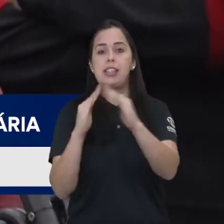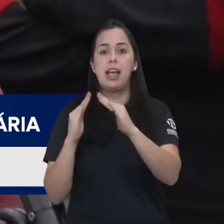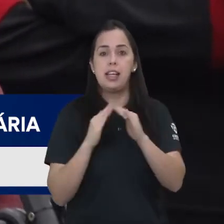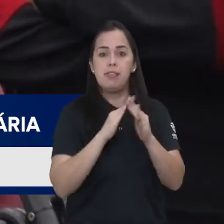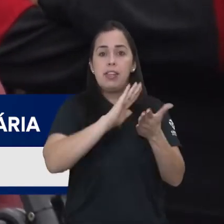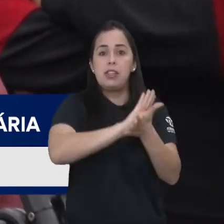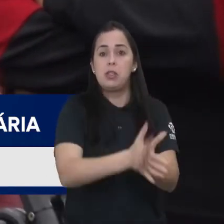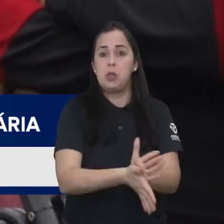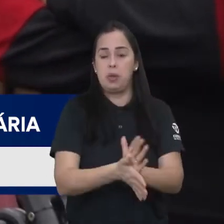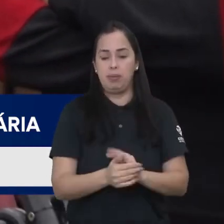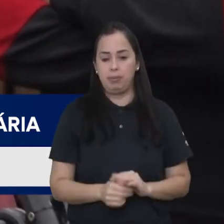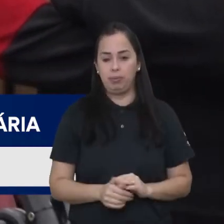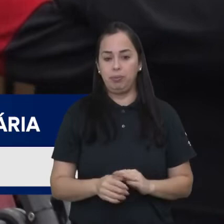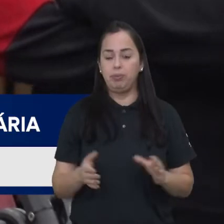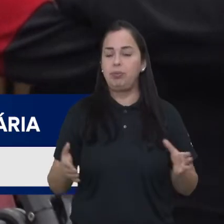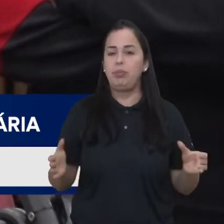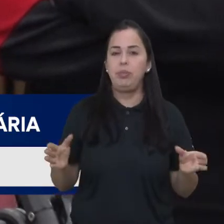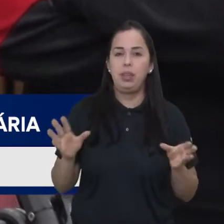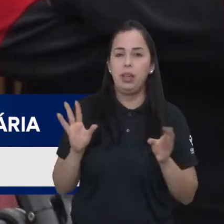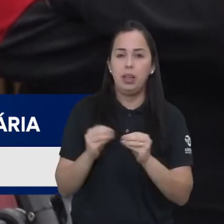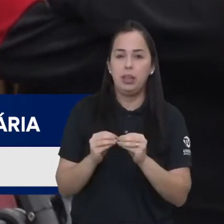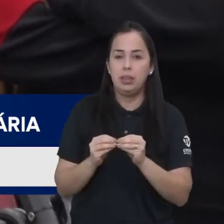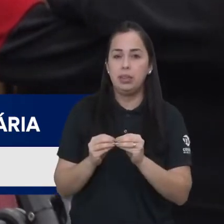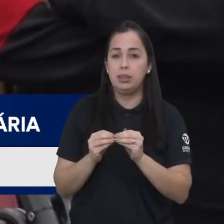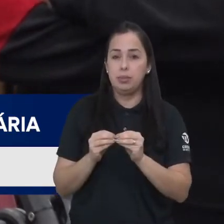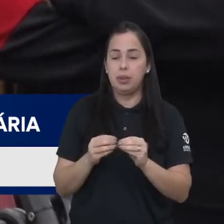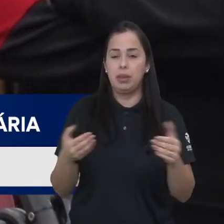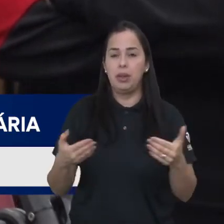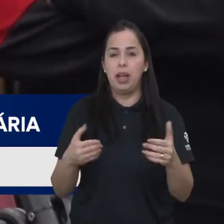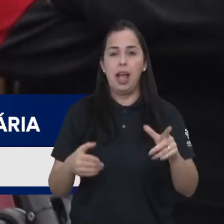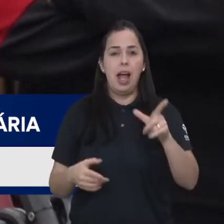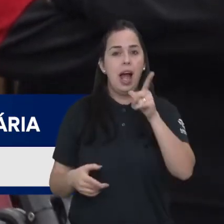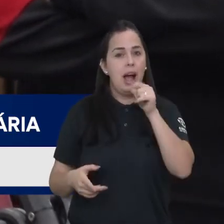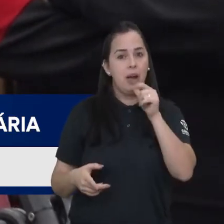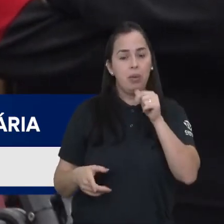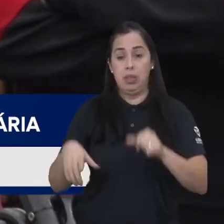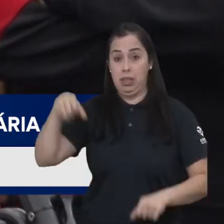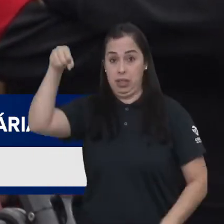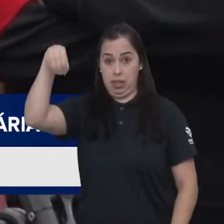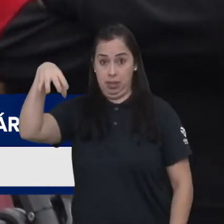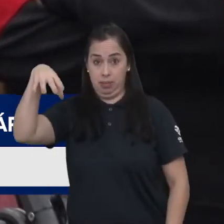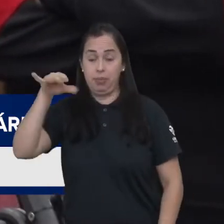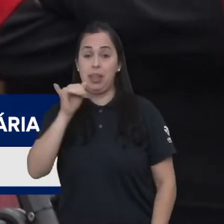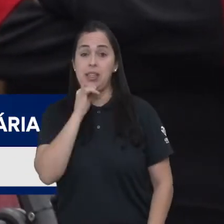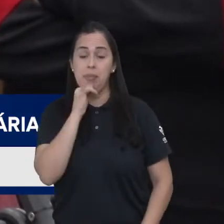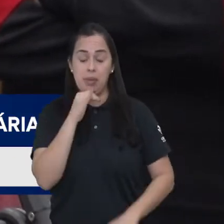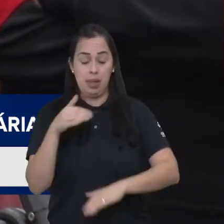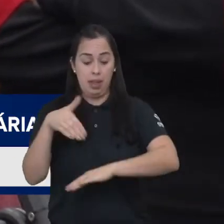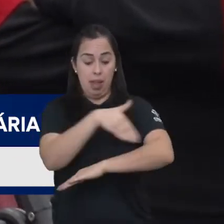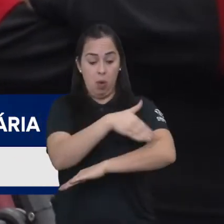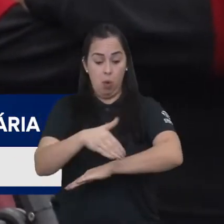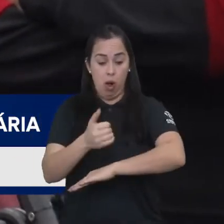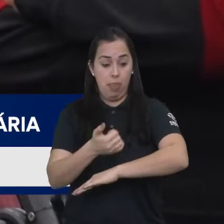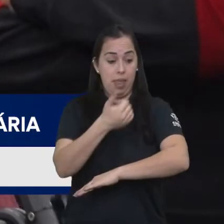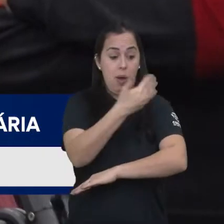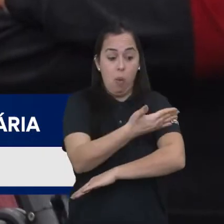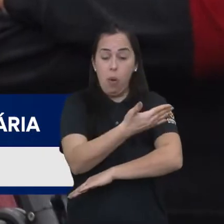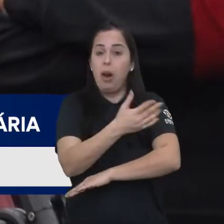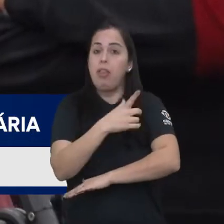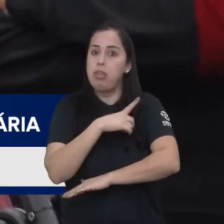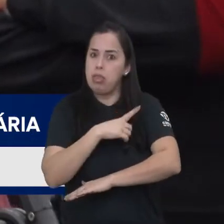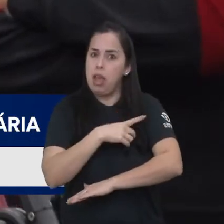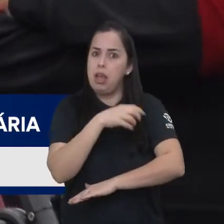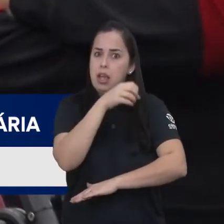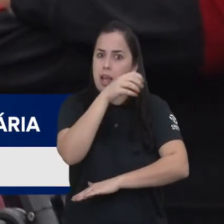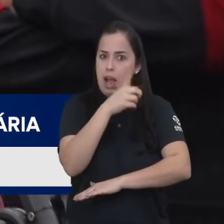E, resumindo, caso da água e da energia. na avenida embaixo tem água, tem energia